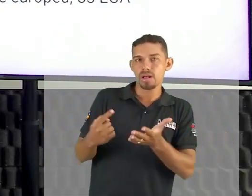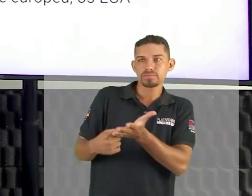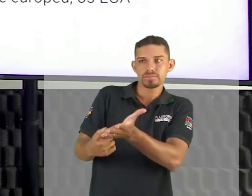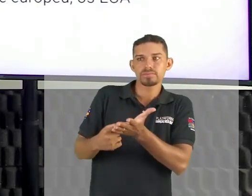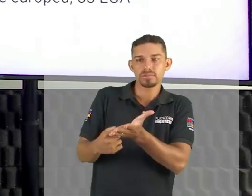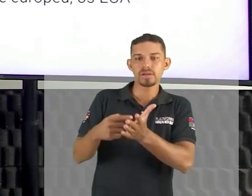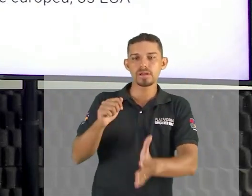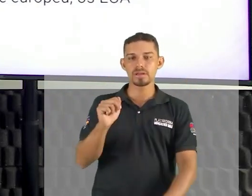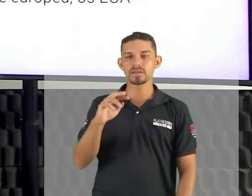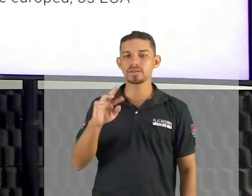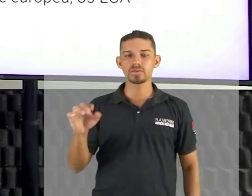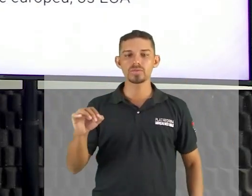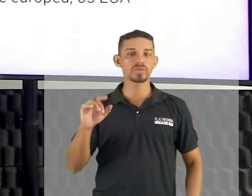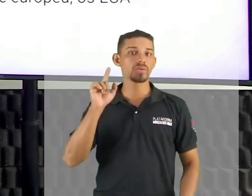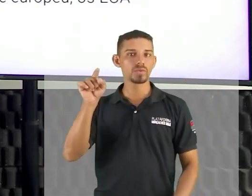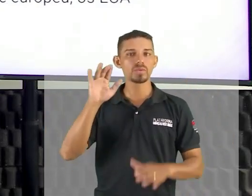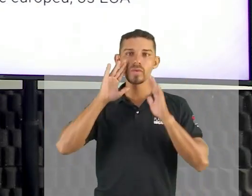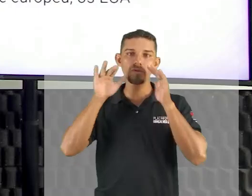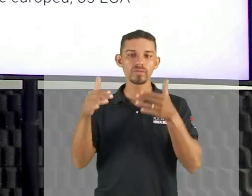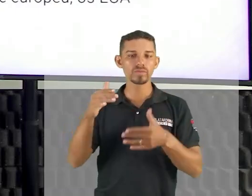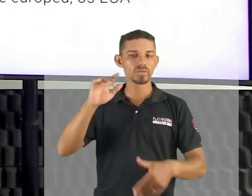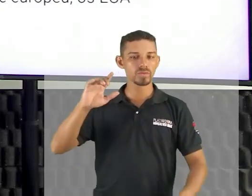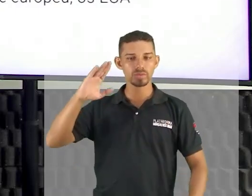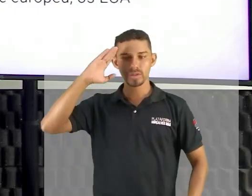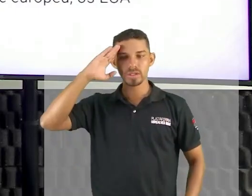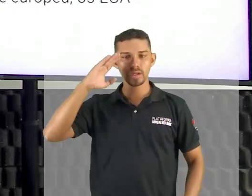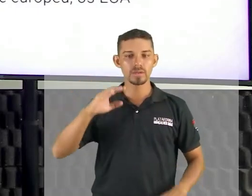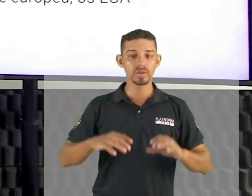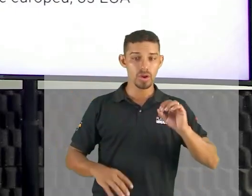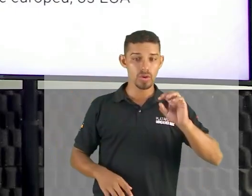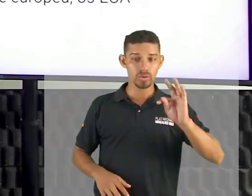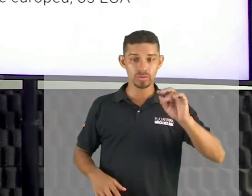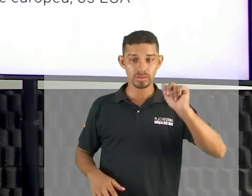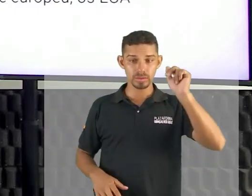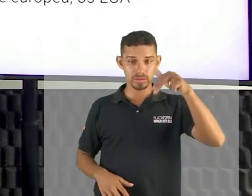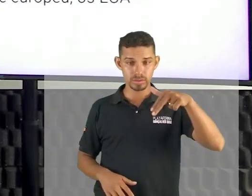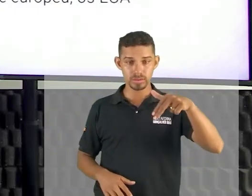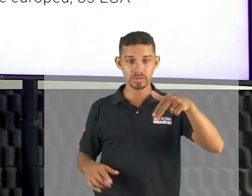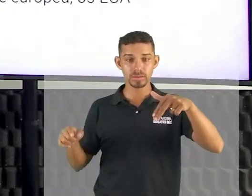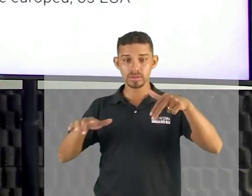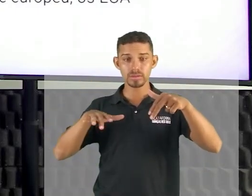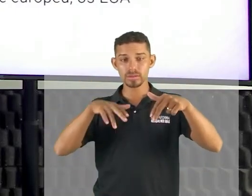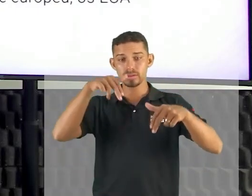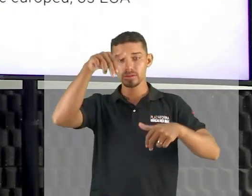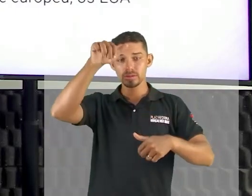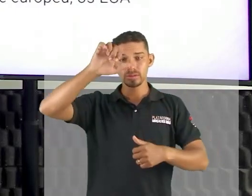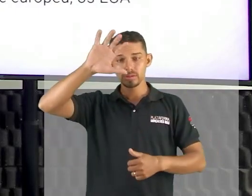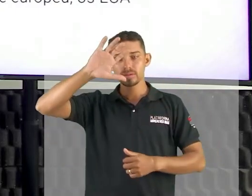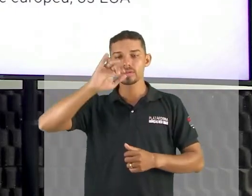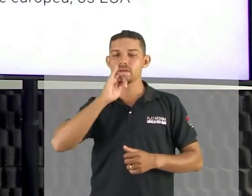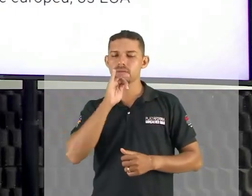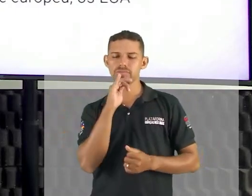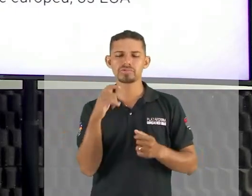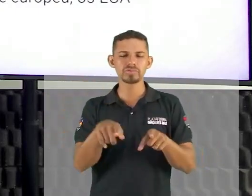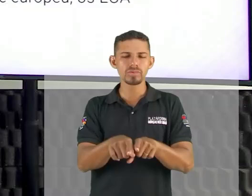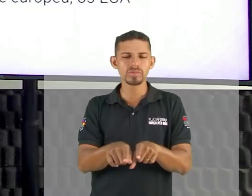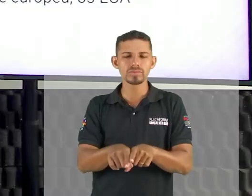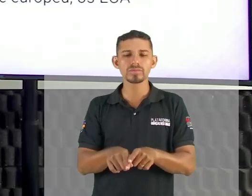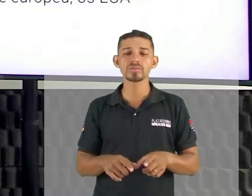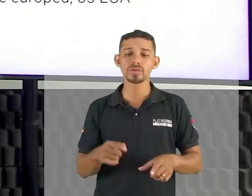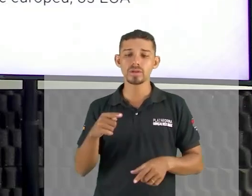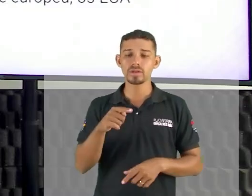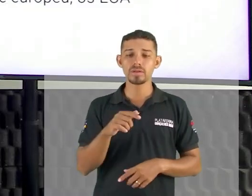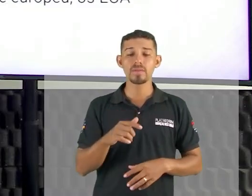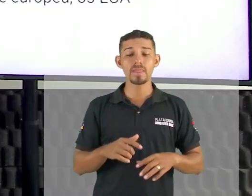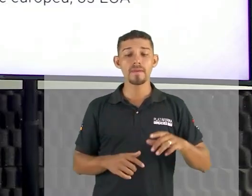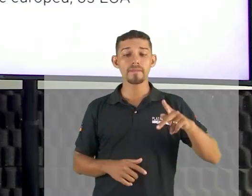antagônicas de caráter militar, como a OTAN, né, que é do Tratado do Atlântico Norte, que aglutinava os países do bloco ocidental,